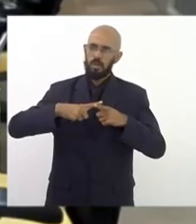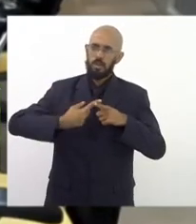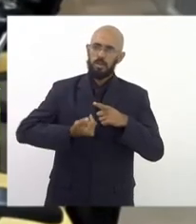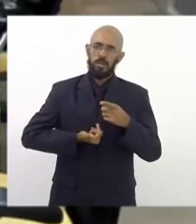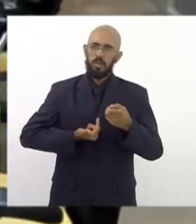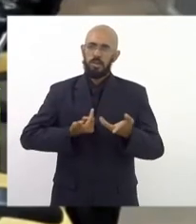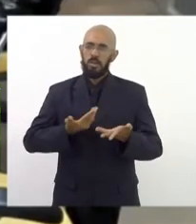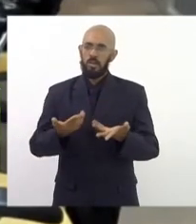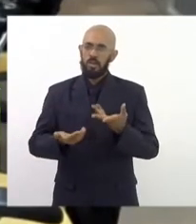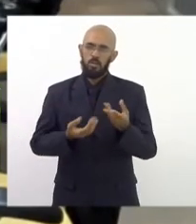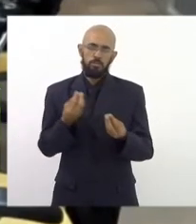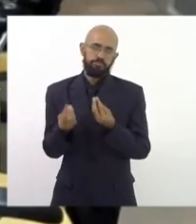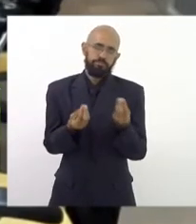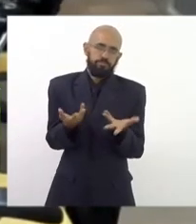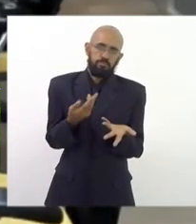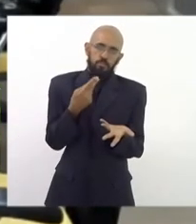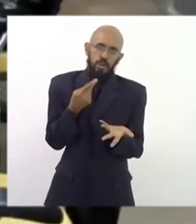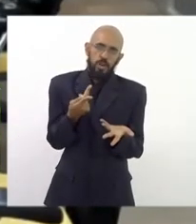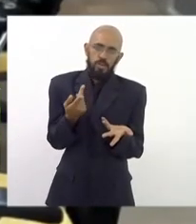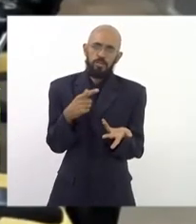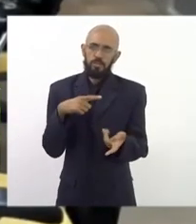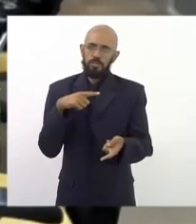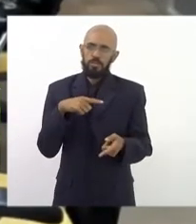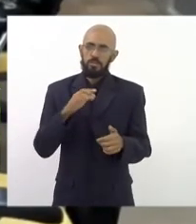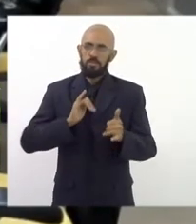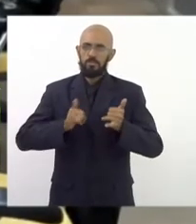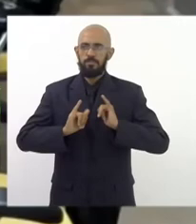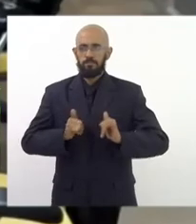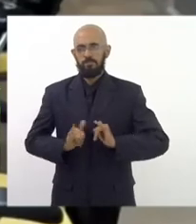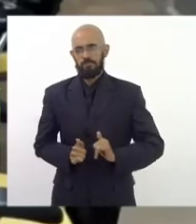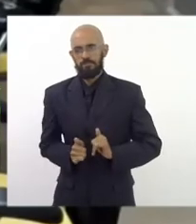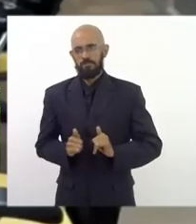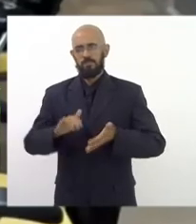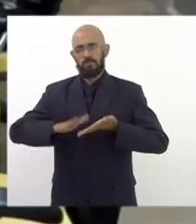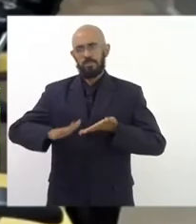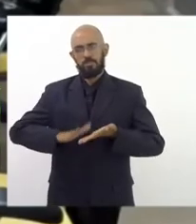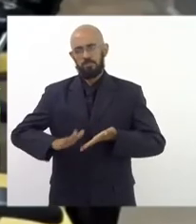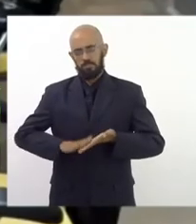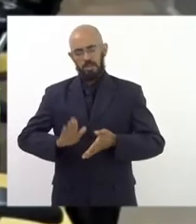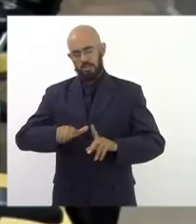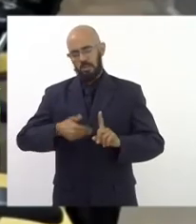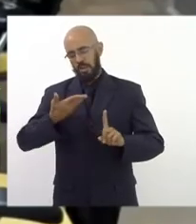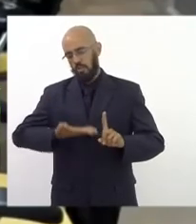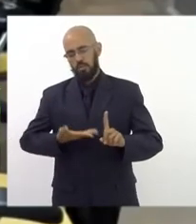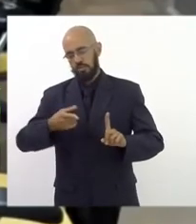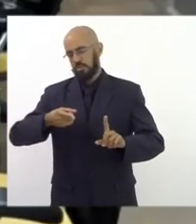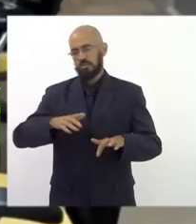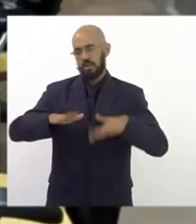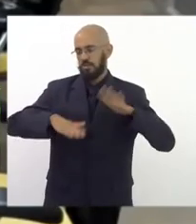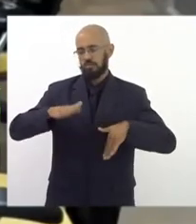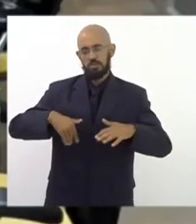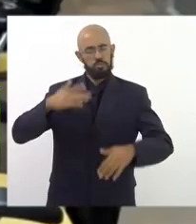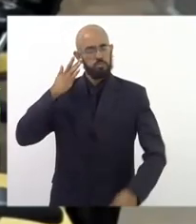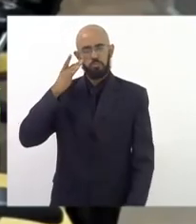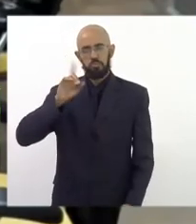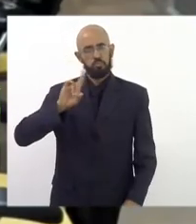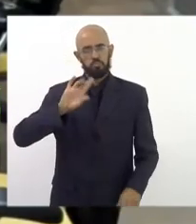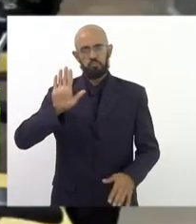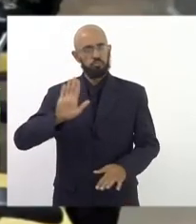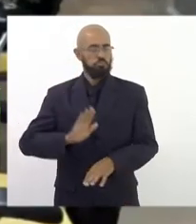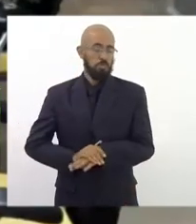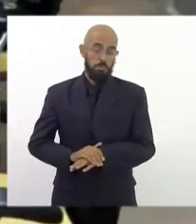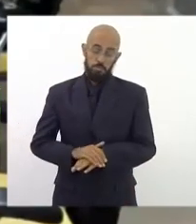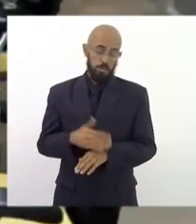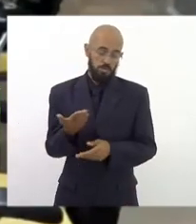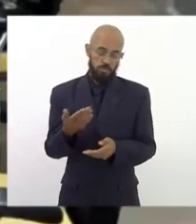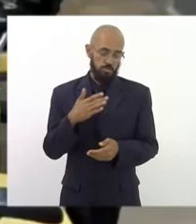como é que se diz? Às vezes tem um dado, uma despesa ou outra que é reconhecida e a gente não entrou